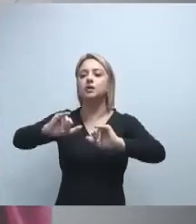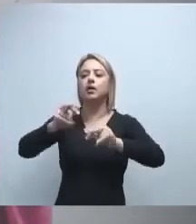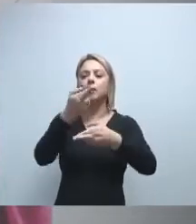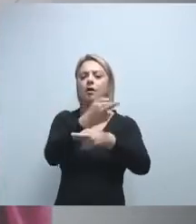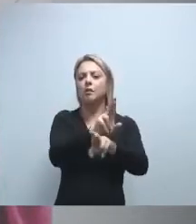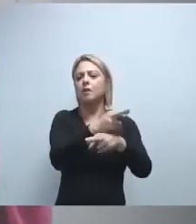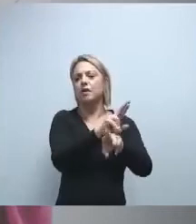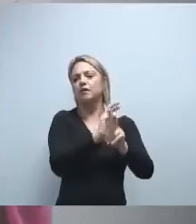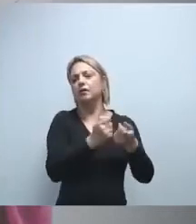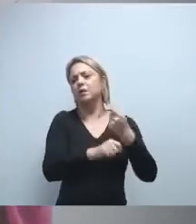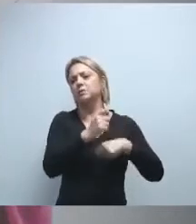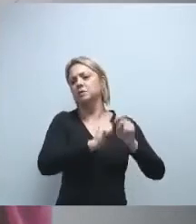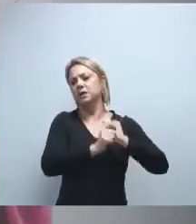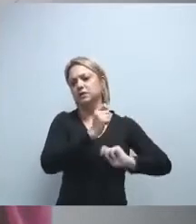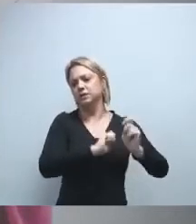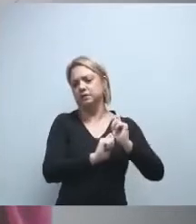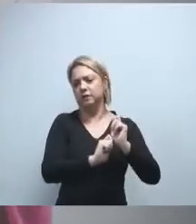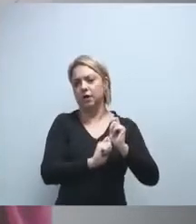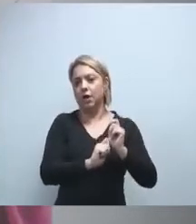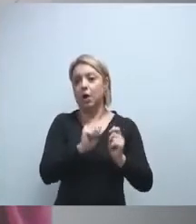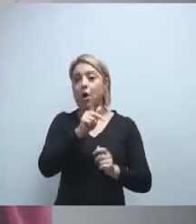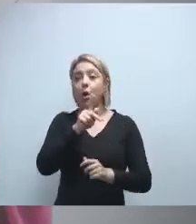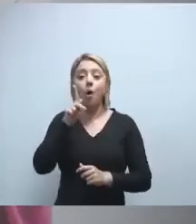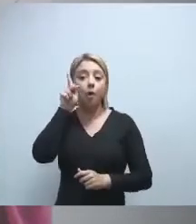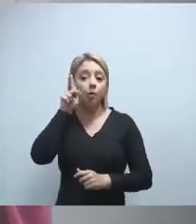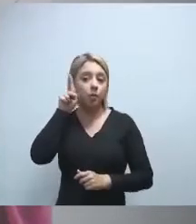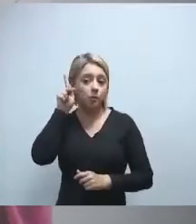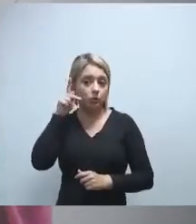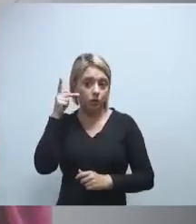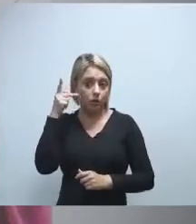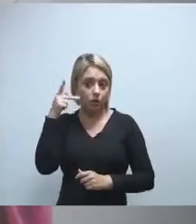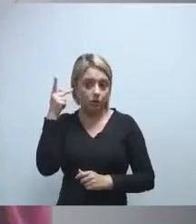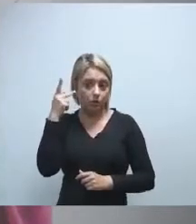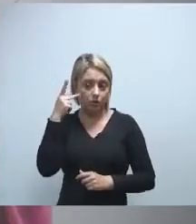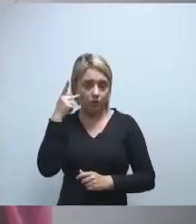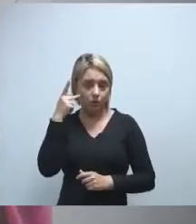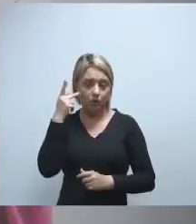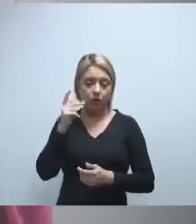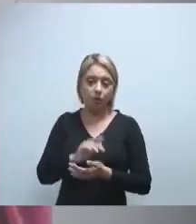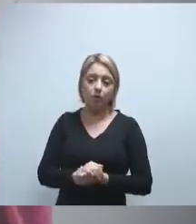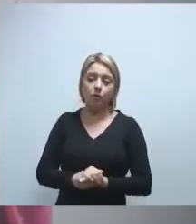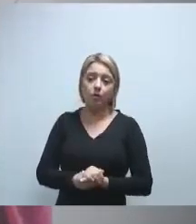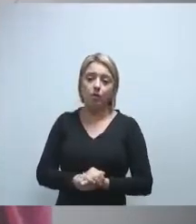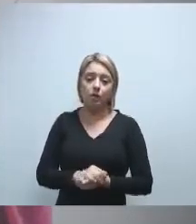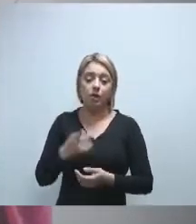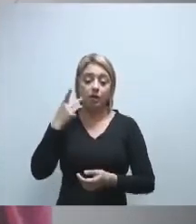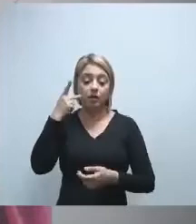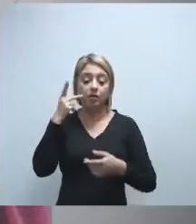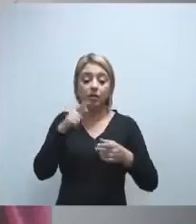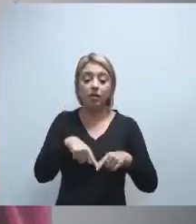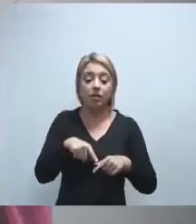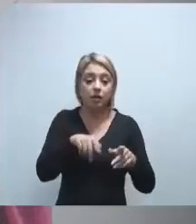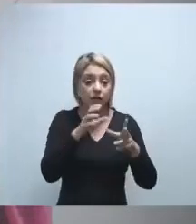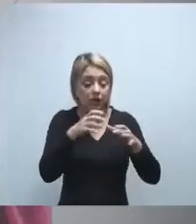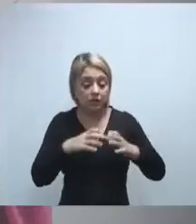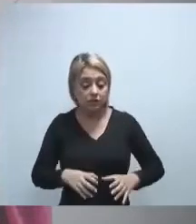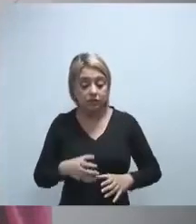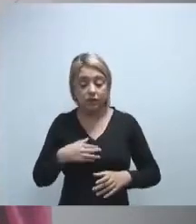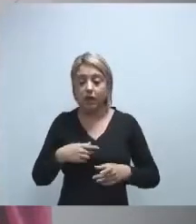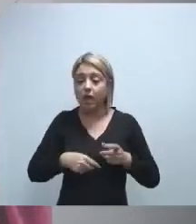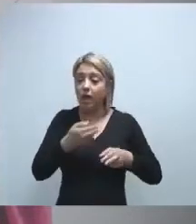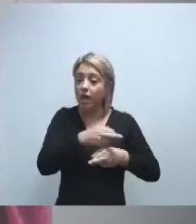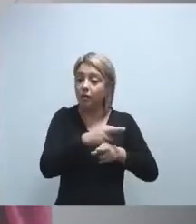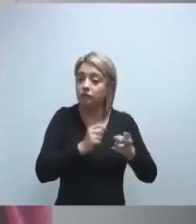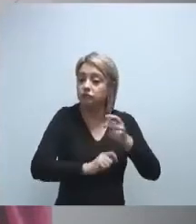reforma administrativa o promotor instaurou inquérito civil dizendo que a reforma administrativa não